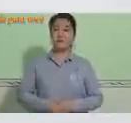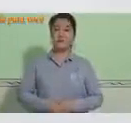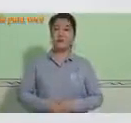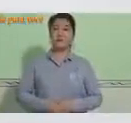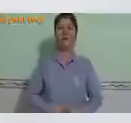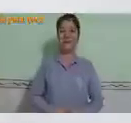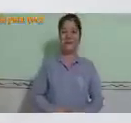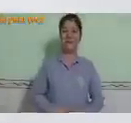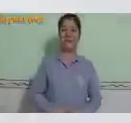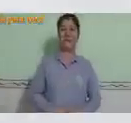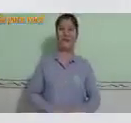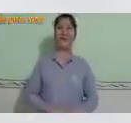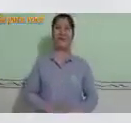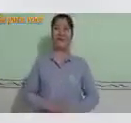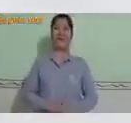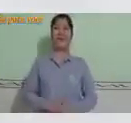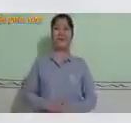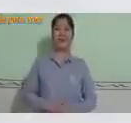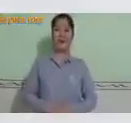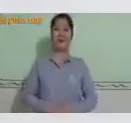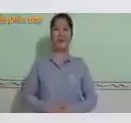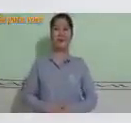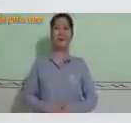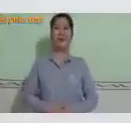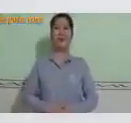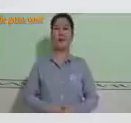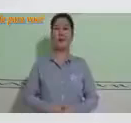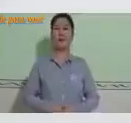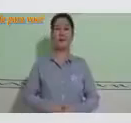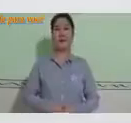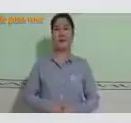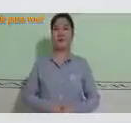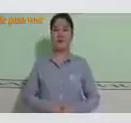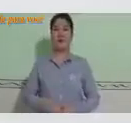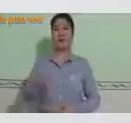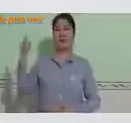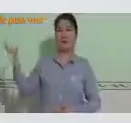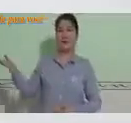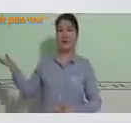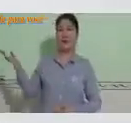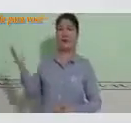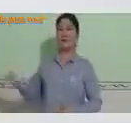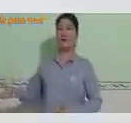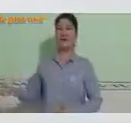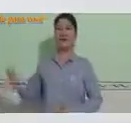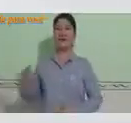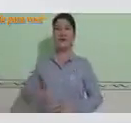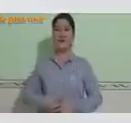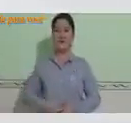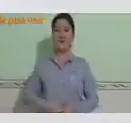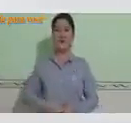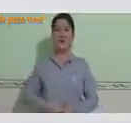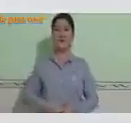queen é n doye rrm é acento agudo de liceu é importante que a mulher fique atenta e vai ao